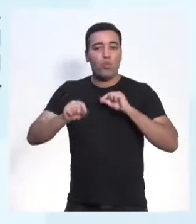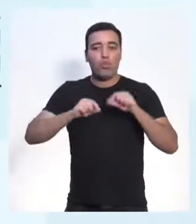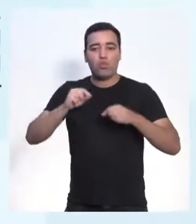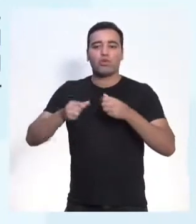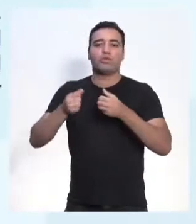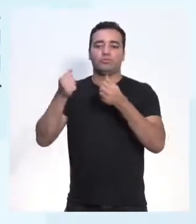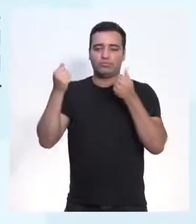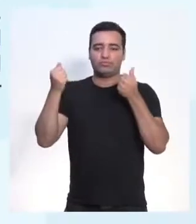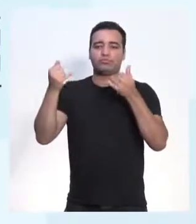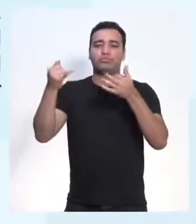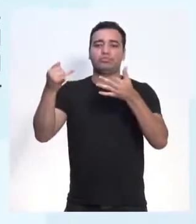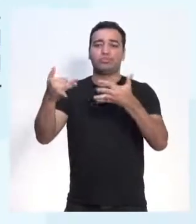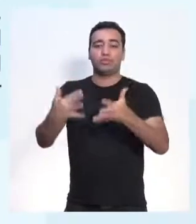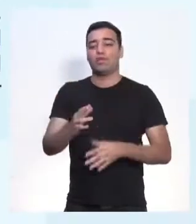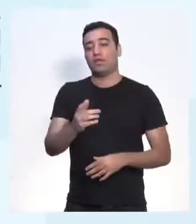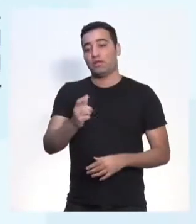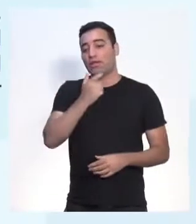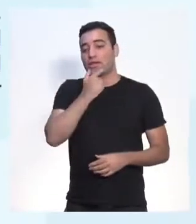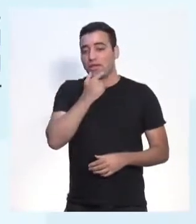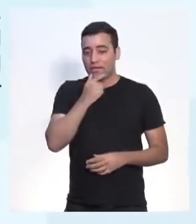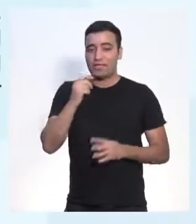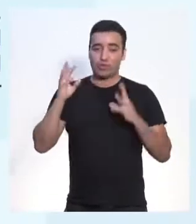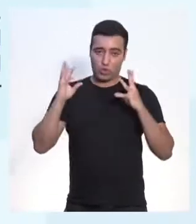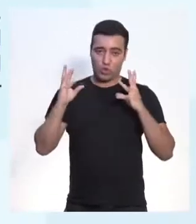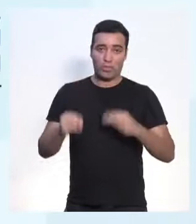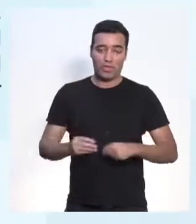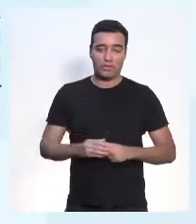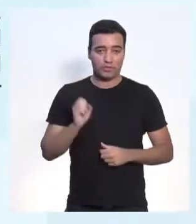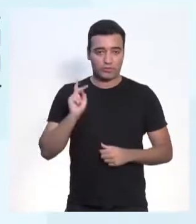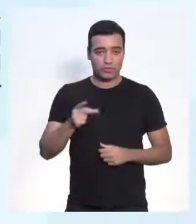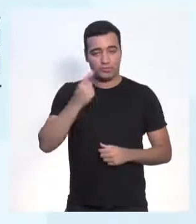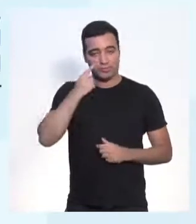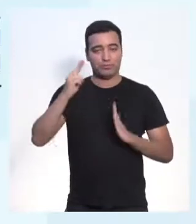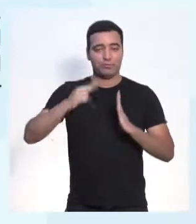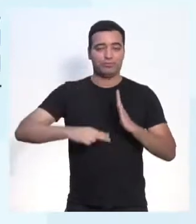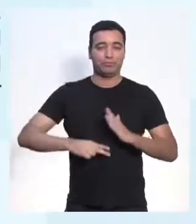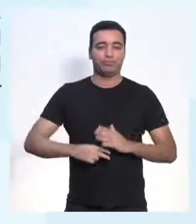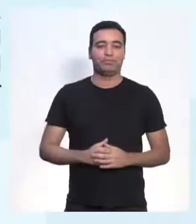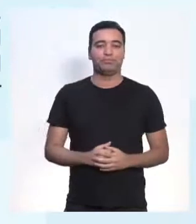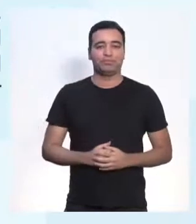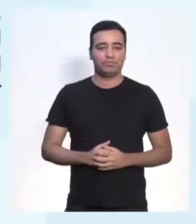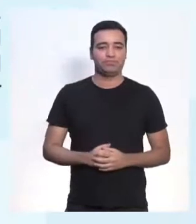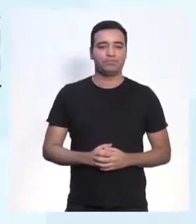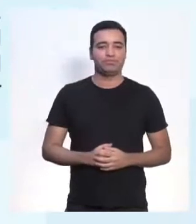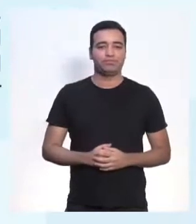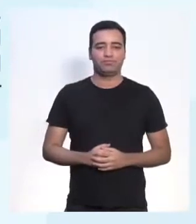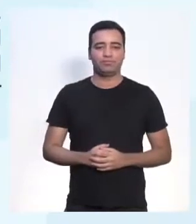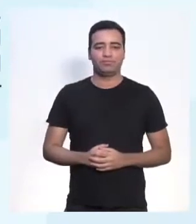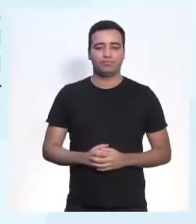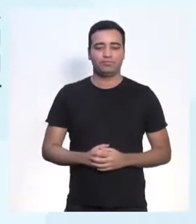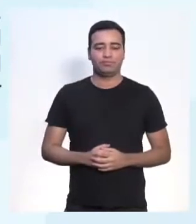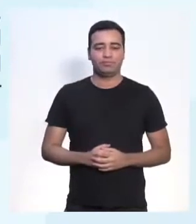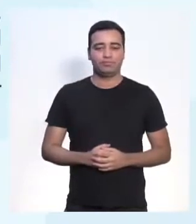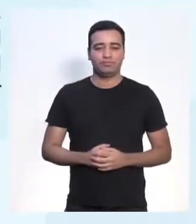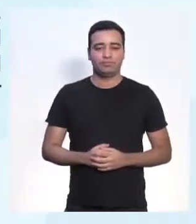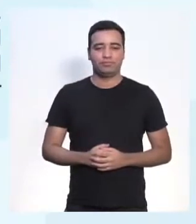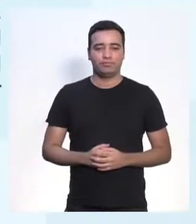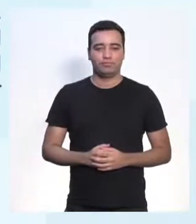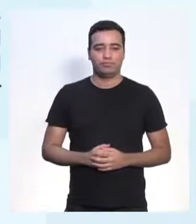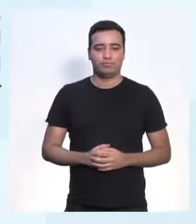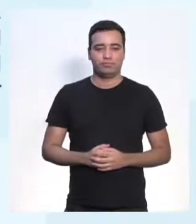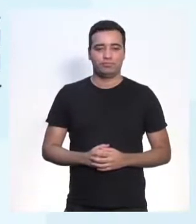tá? Respondam em inglês, resposta completa. Então vamos lá, vou fazer a leitura. Chemical energy is